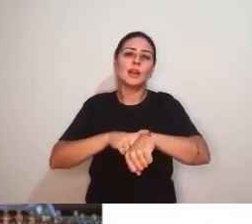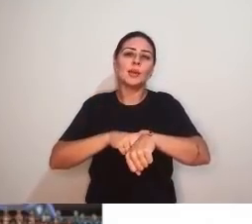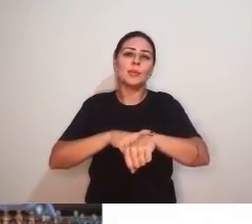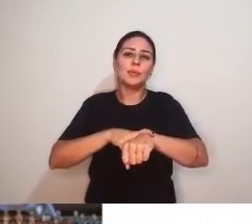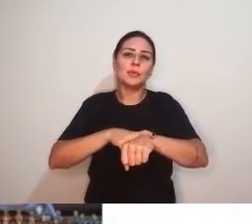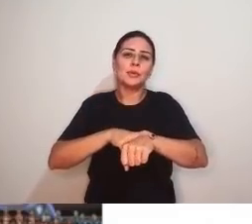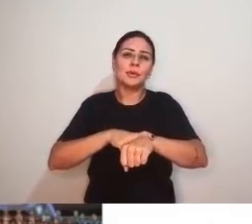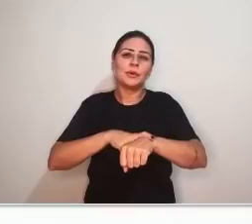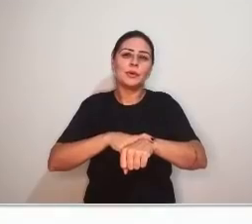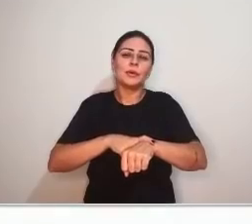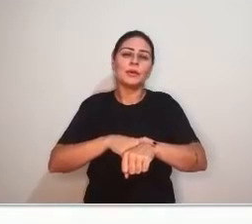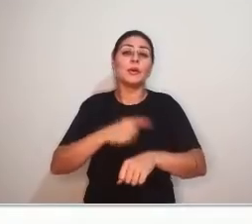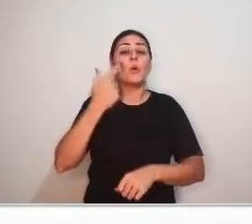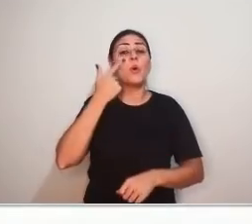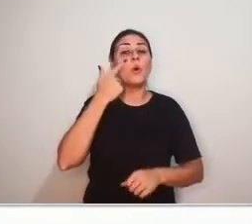aquela etapa,